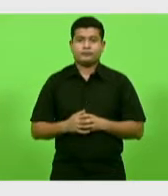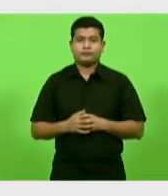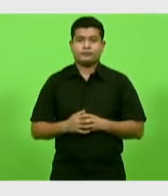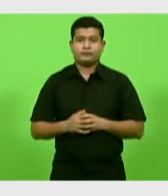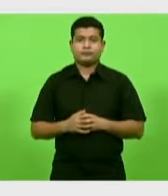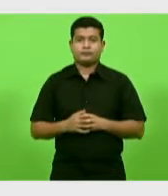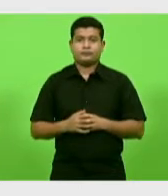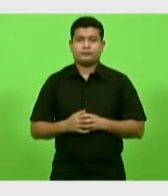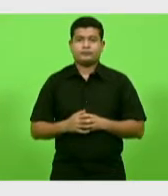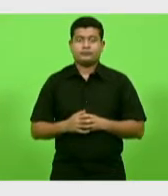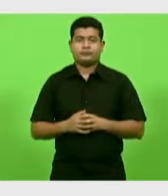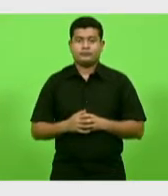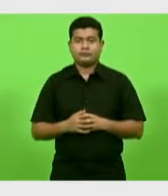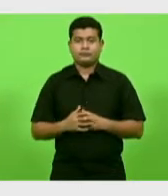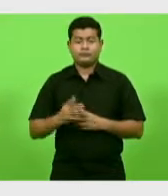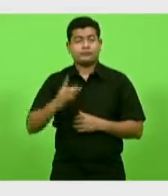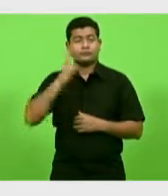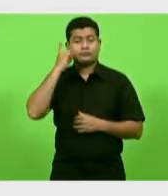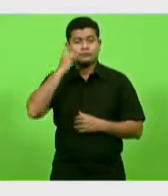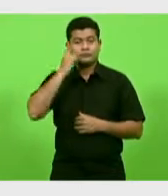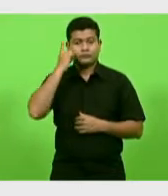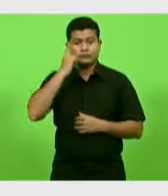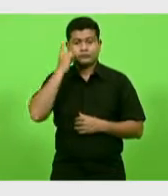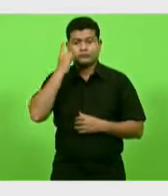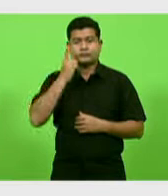Como vota deputado Laércio Schuster?